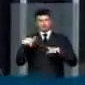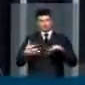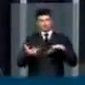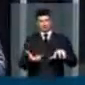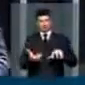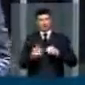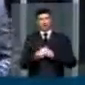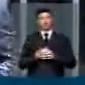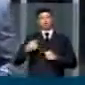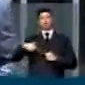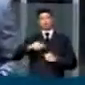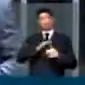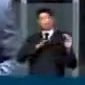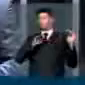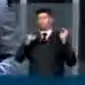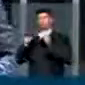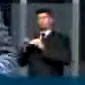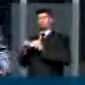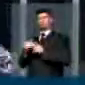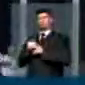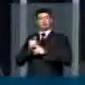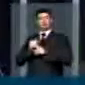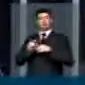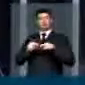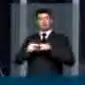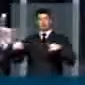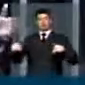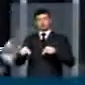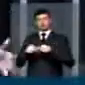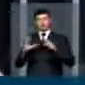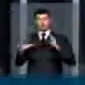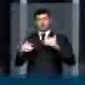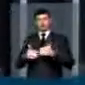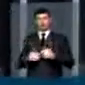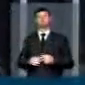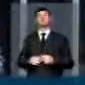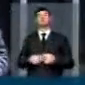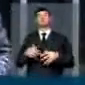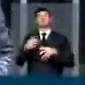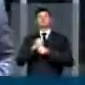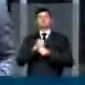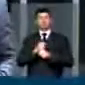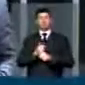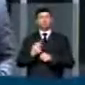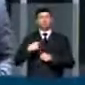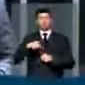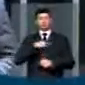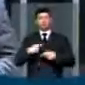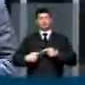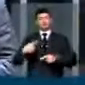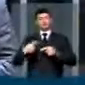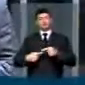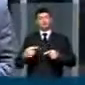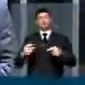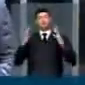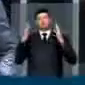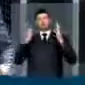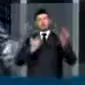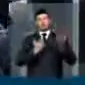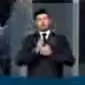Congresso, nós nos dirigimos para a sala das comissões, na sessão de Comissão de Orçamento, onde conseguimos finalmente